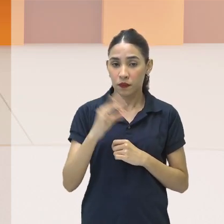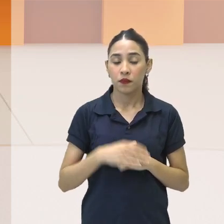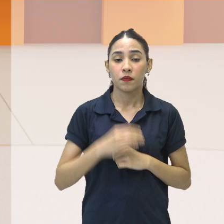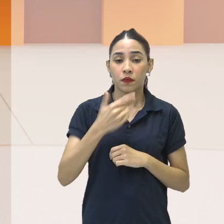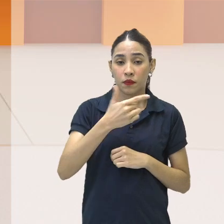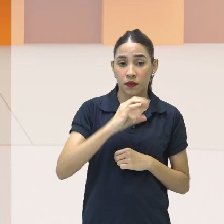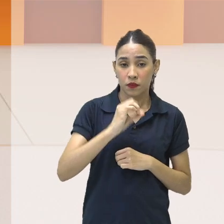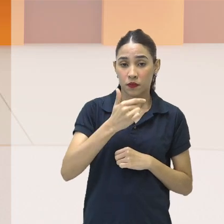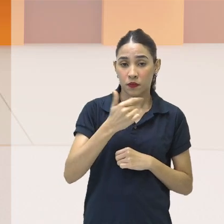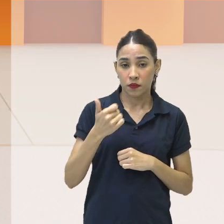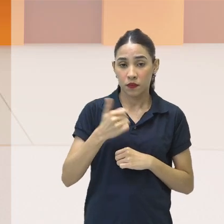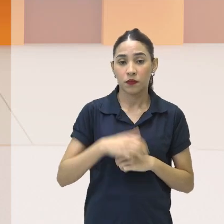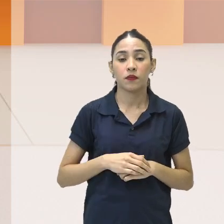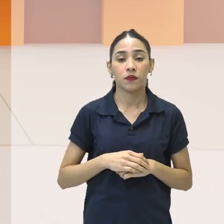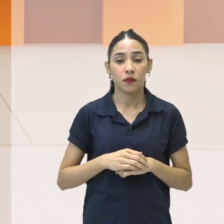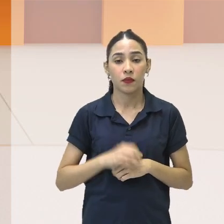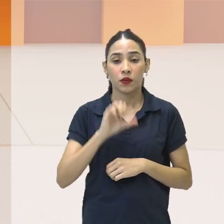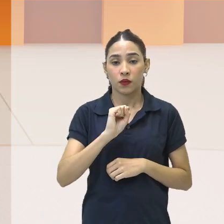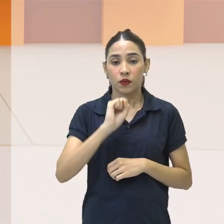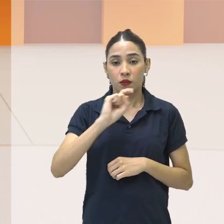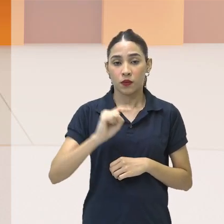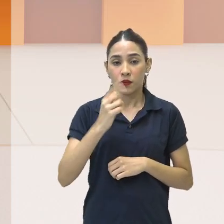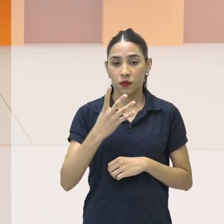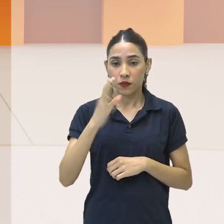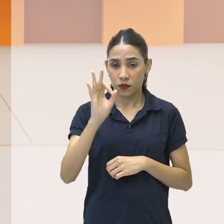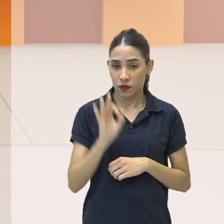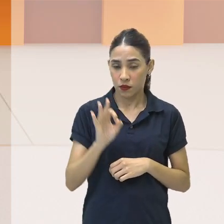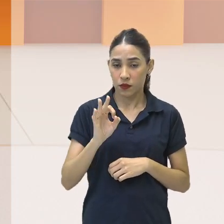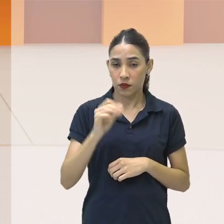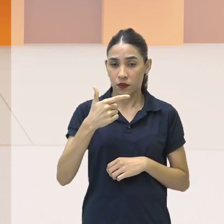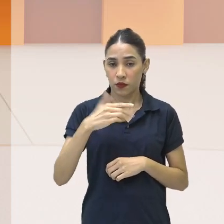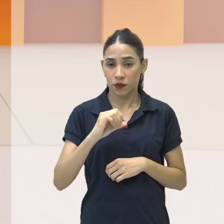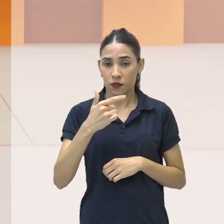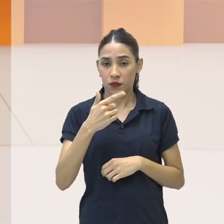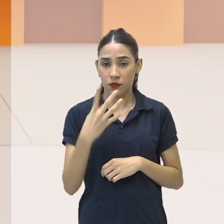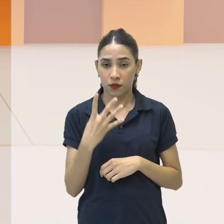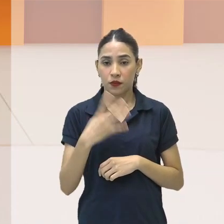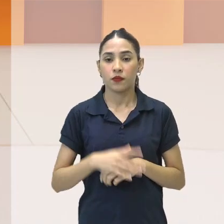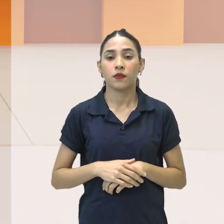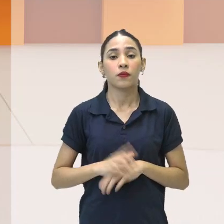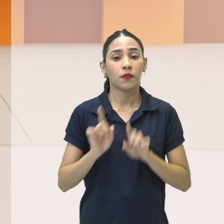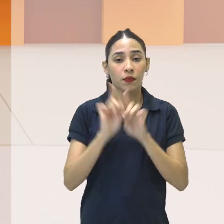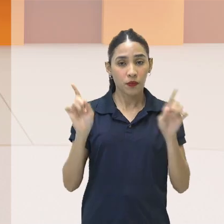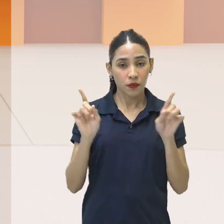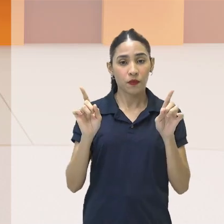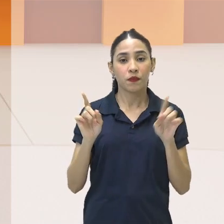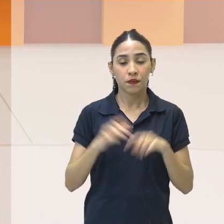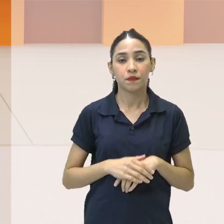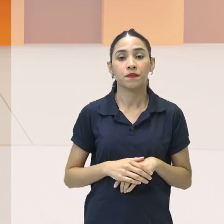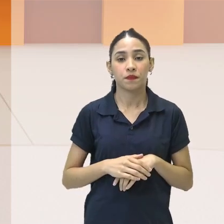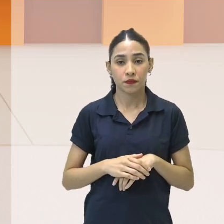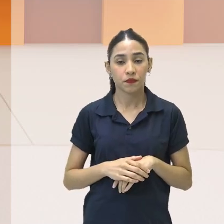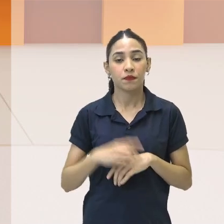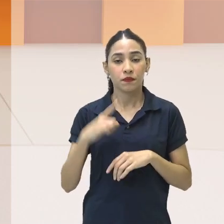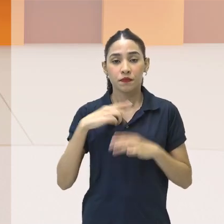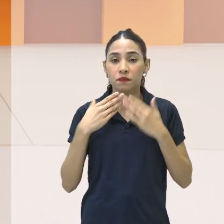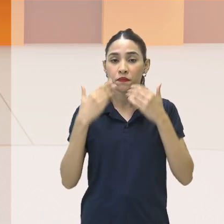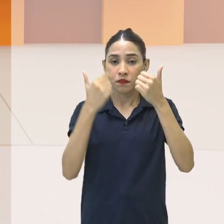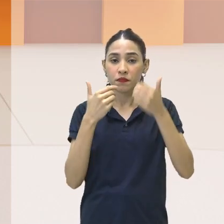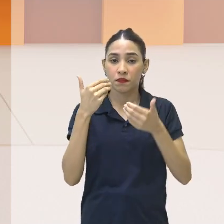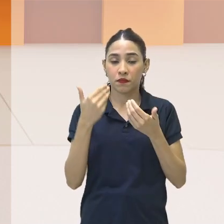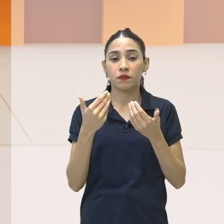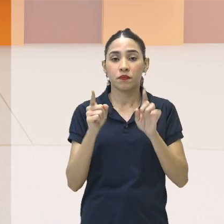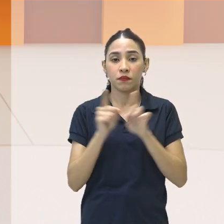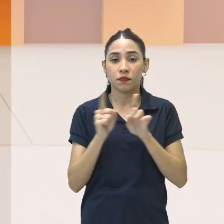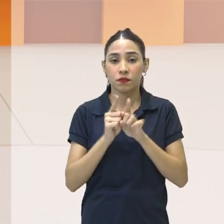em 2021 para 8,4% em 2024. Mas, apesar disso, a melhora no